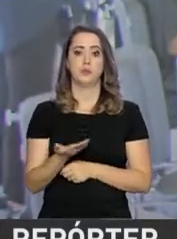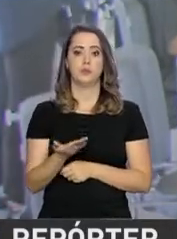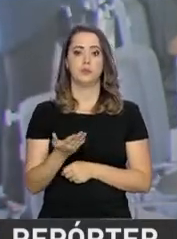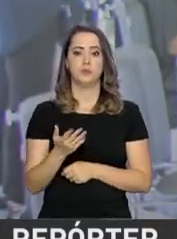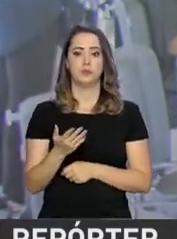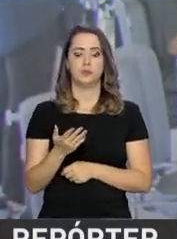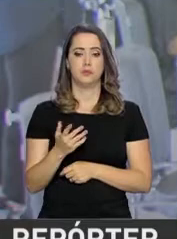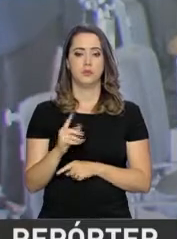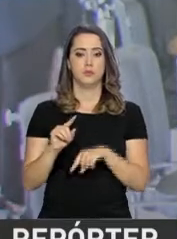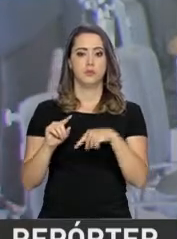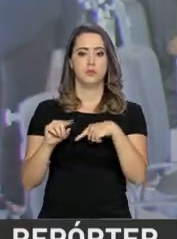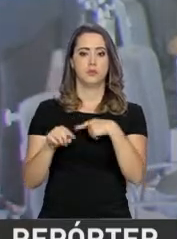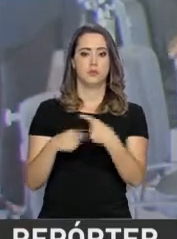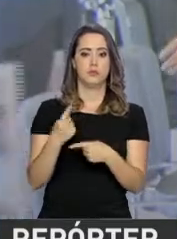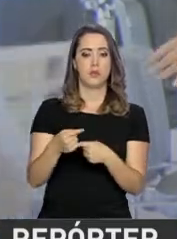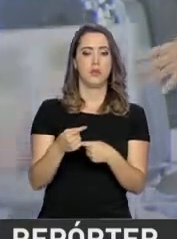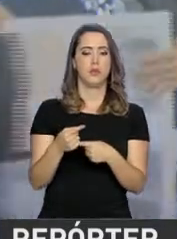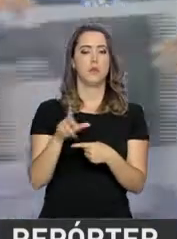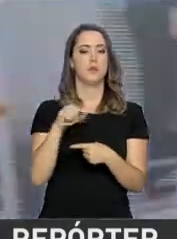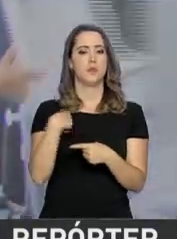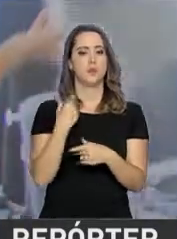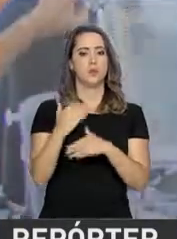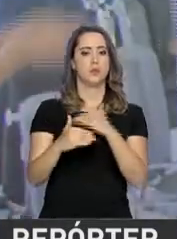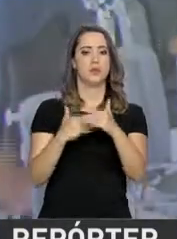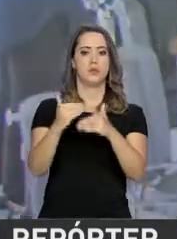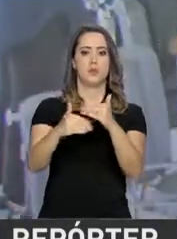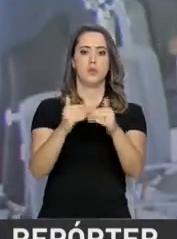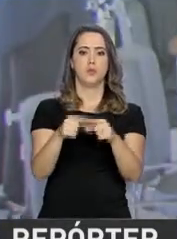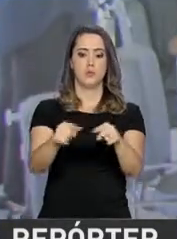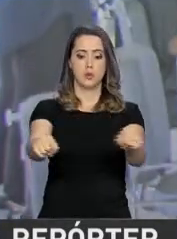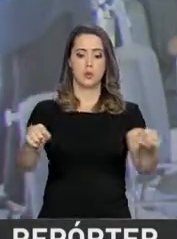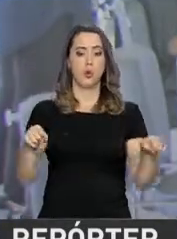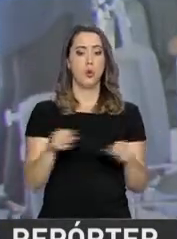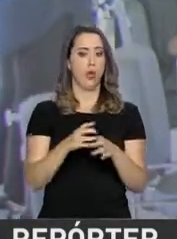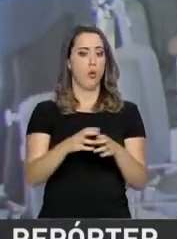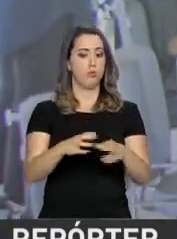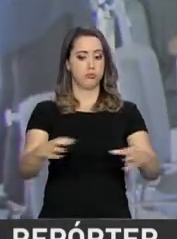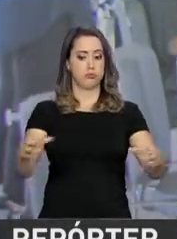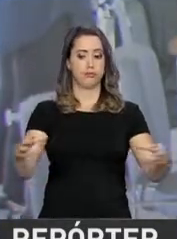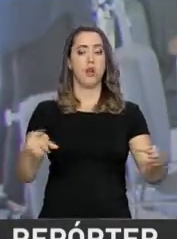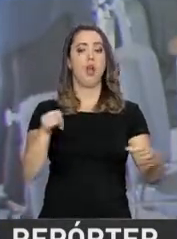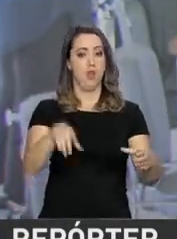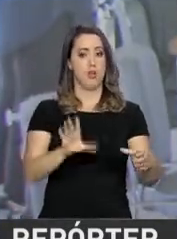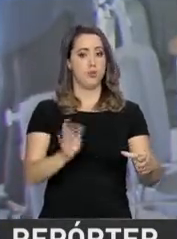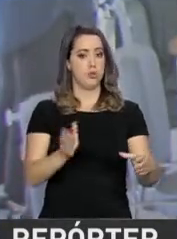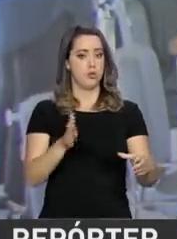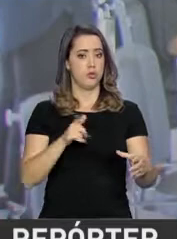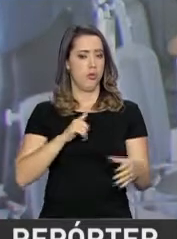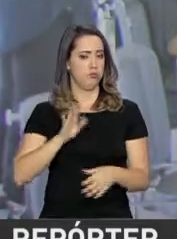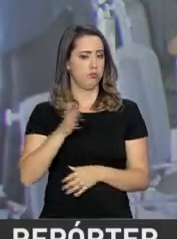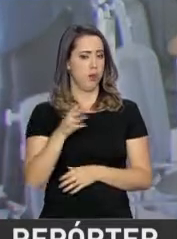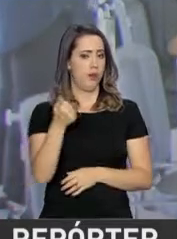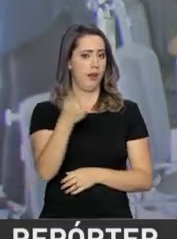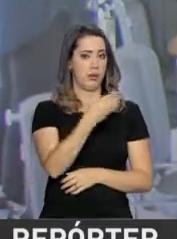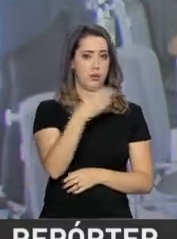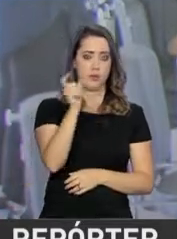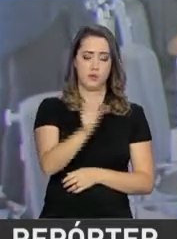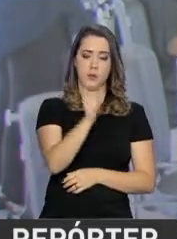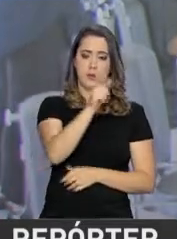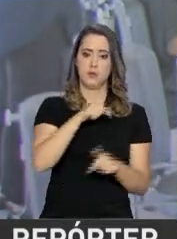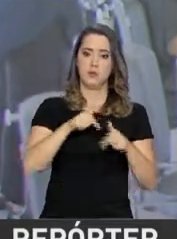aí passamos a aumentar esse espaço pegamos um espaço maior já passamos a ter 14 funcionários